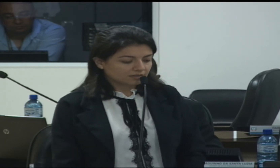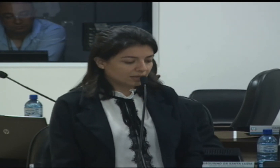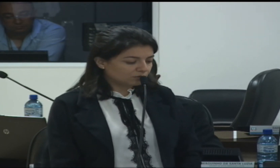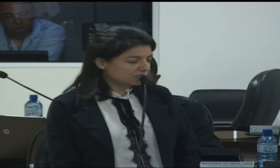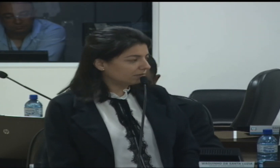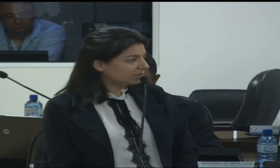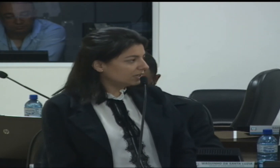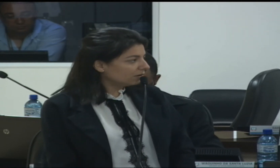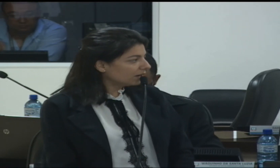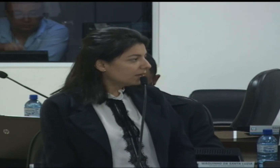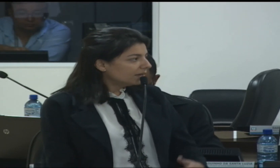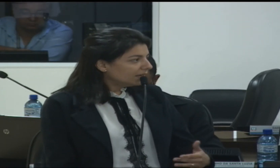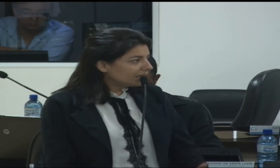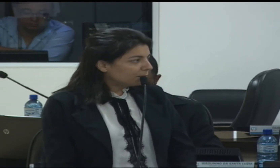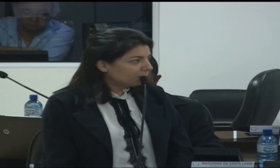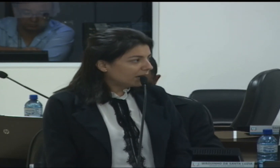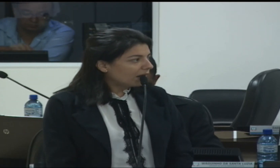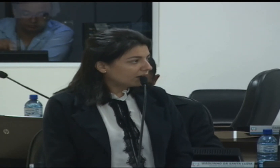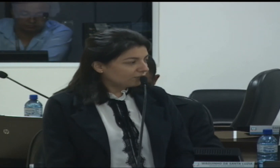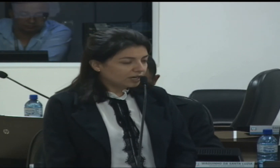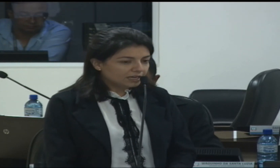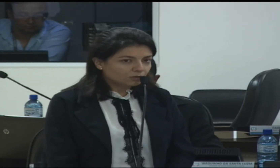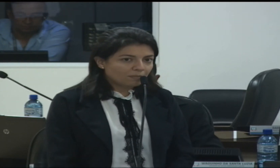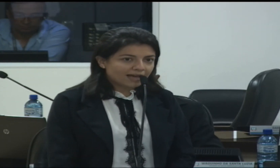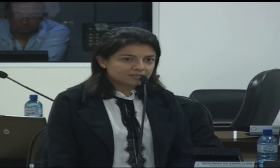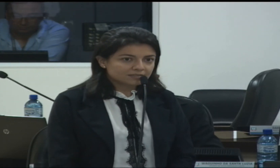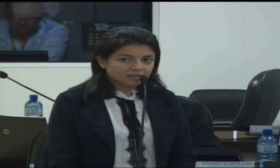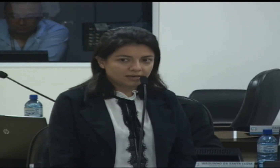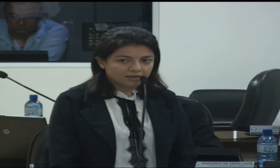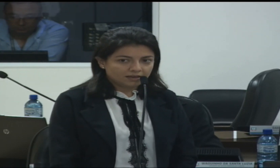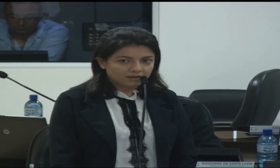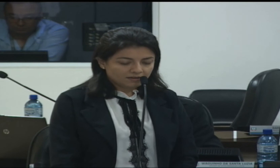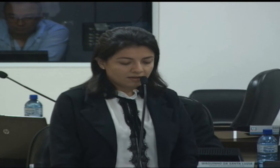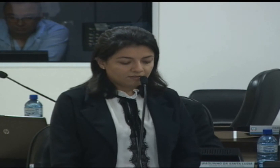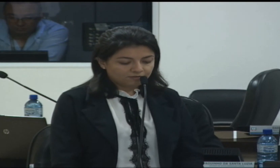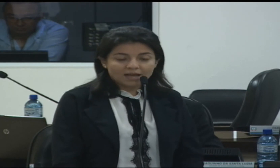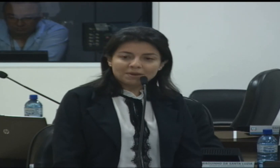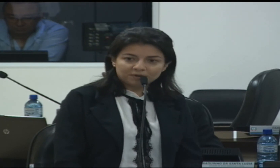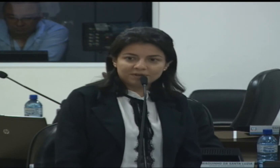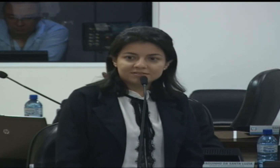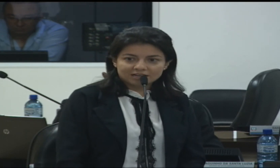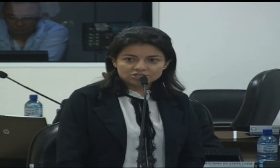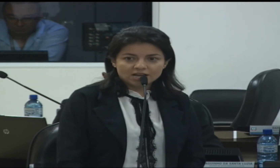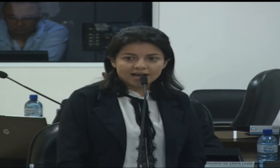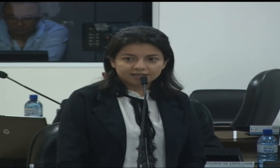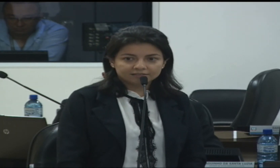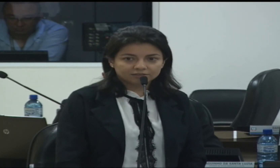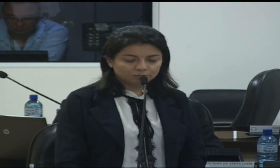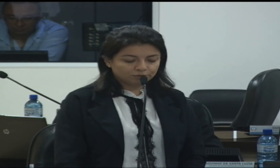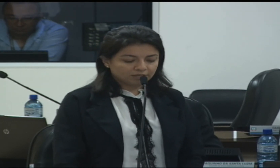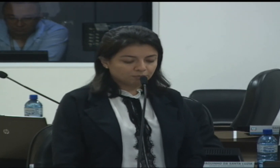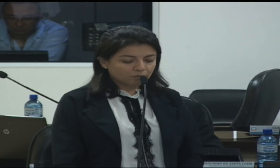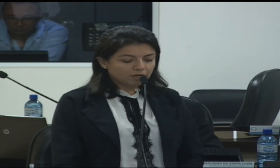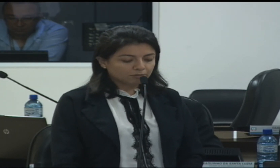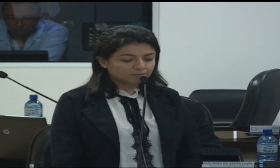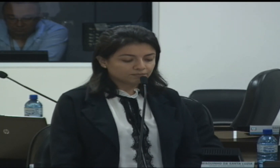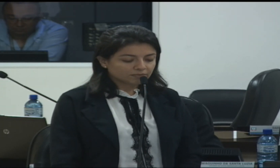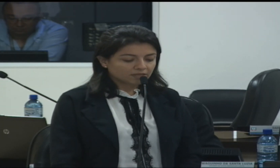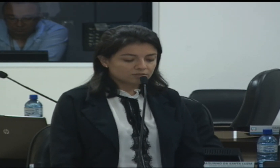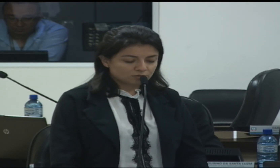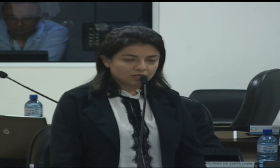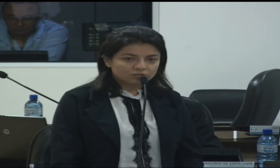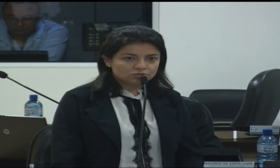Cris, da moção anterior, e da própria Laura Freire Tomás, que foi a minha primeira estagiária no poder